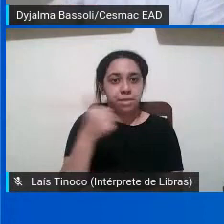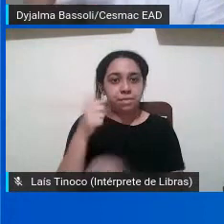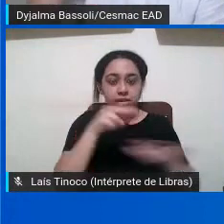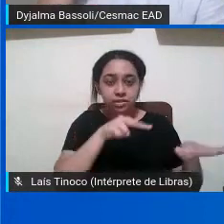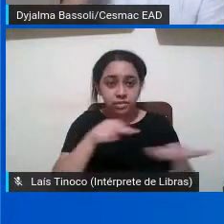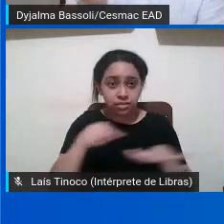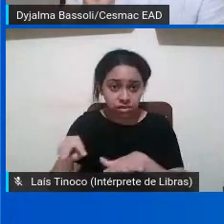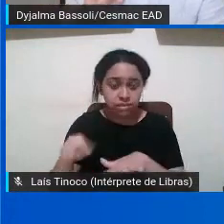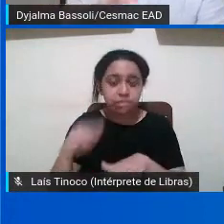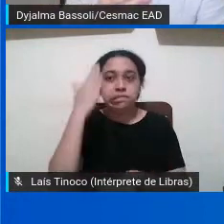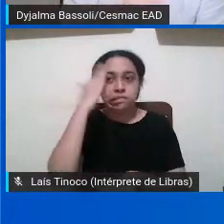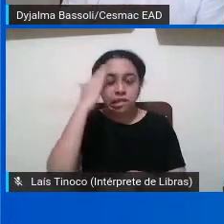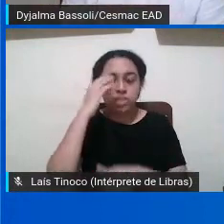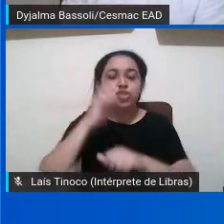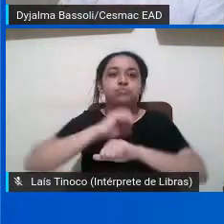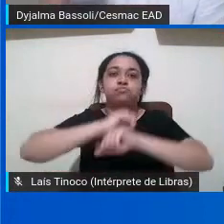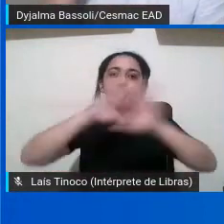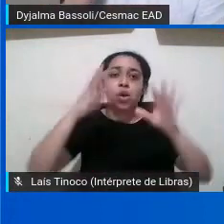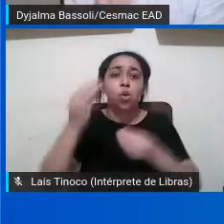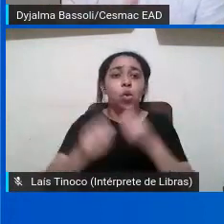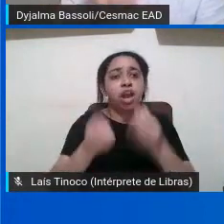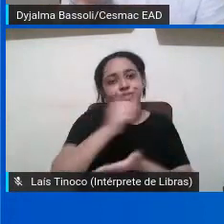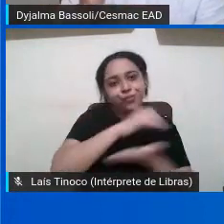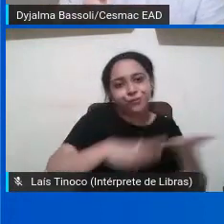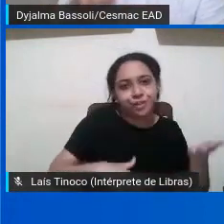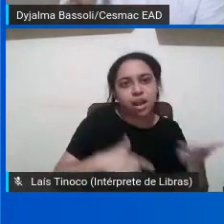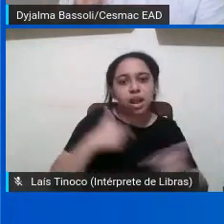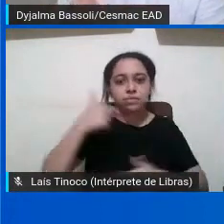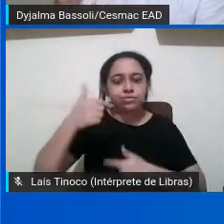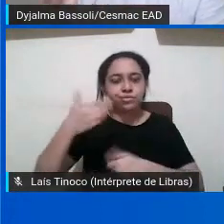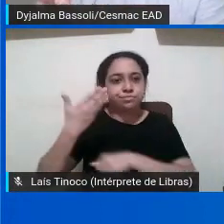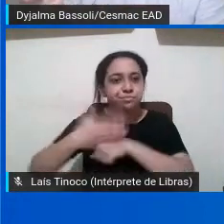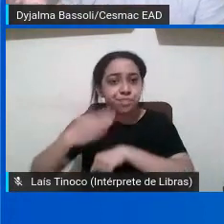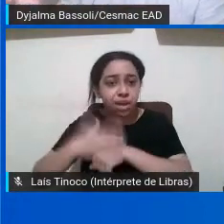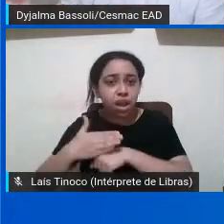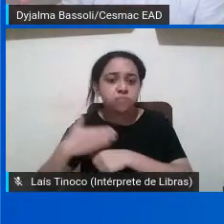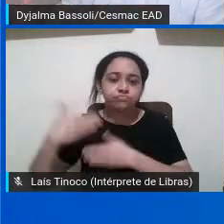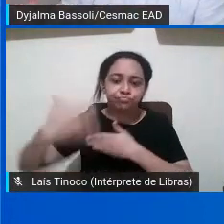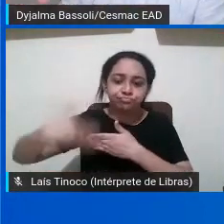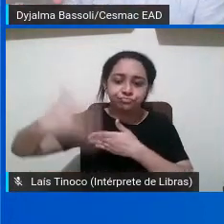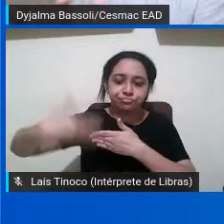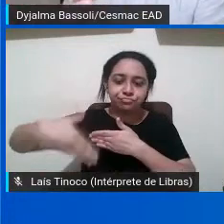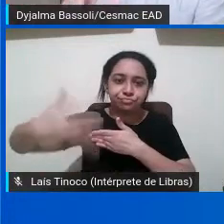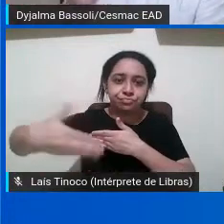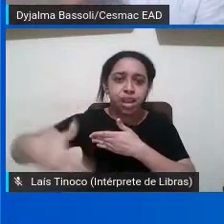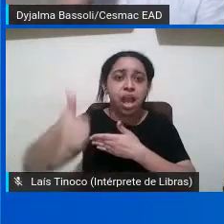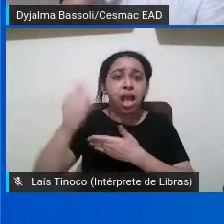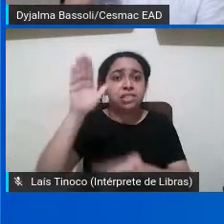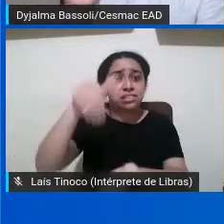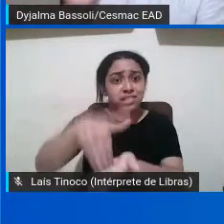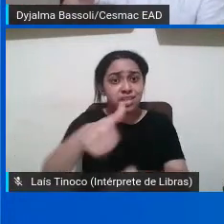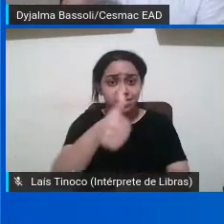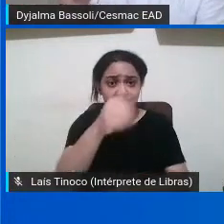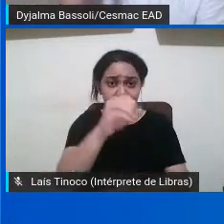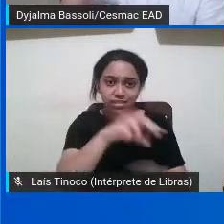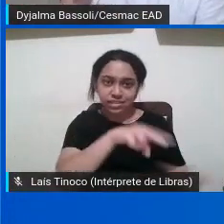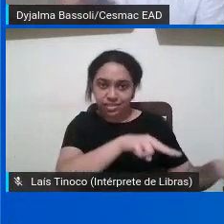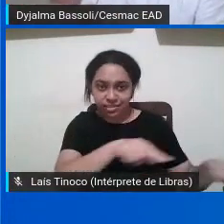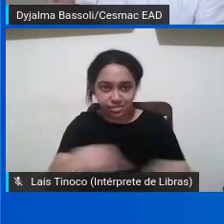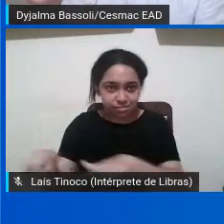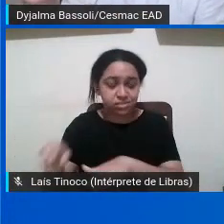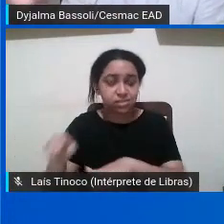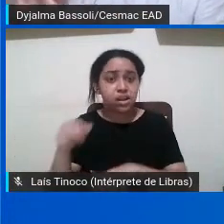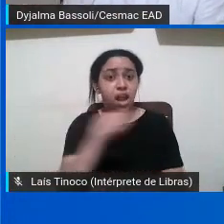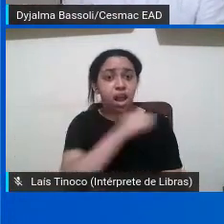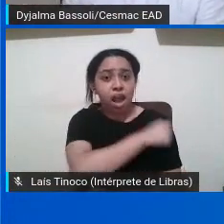o que ele precisa fazer e na segunda semana também e assim por diante ao longo das 10 semanas Então esse aluno tem claramente